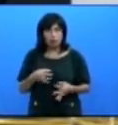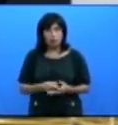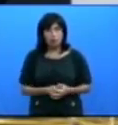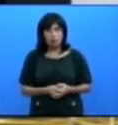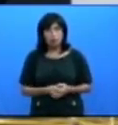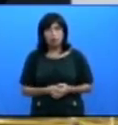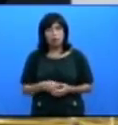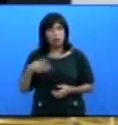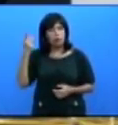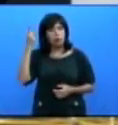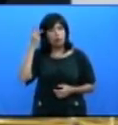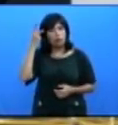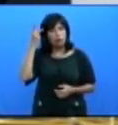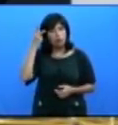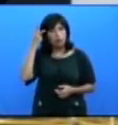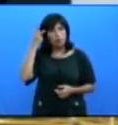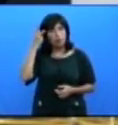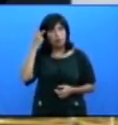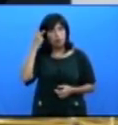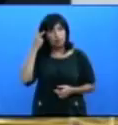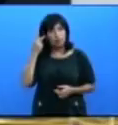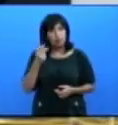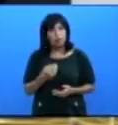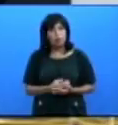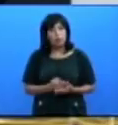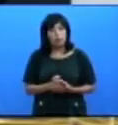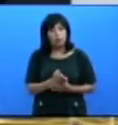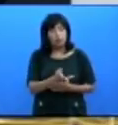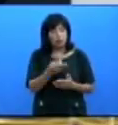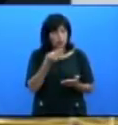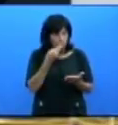Justiça do Estado de São Paulo, envia ofício